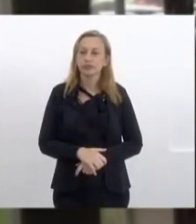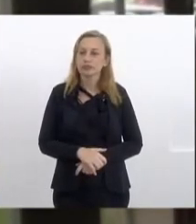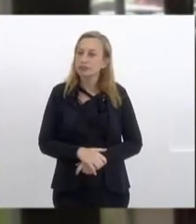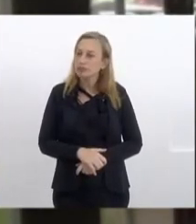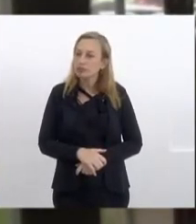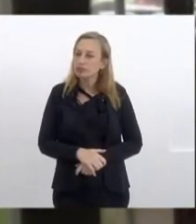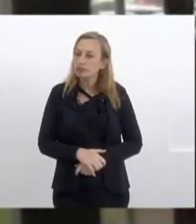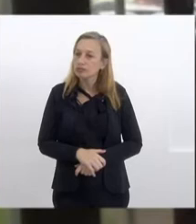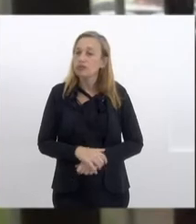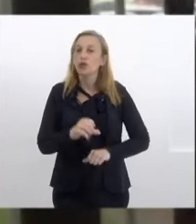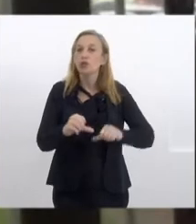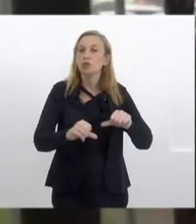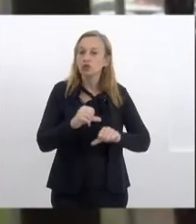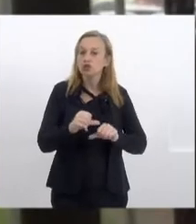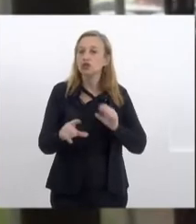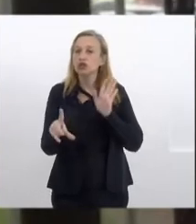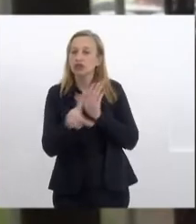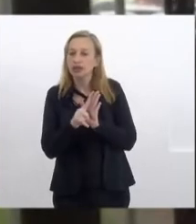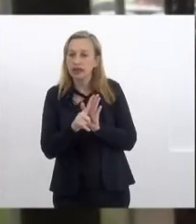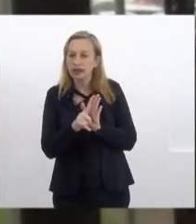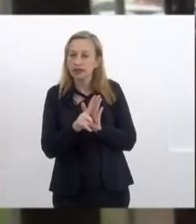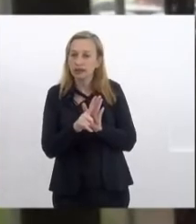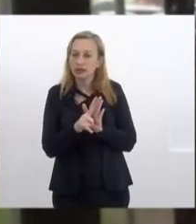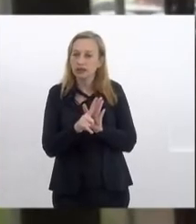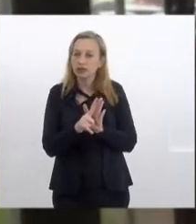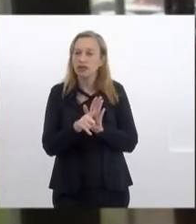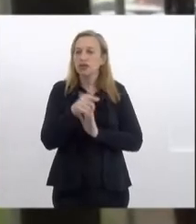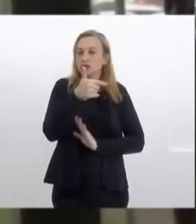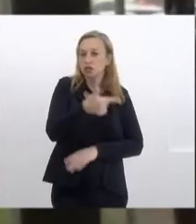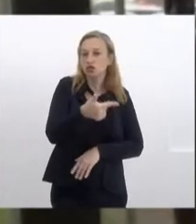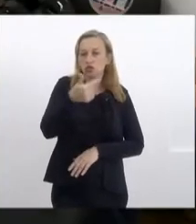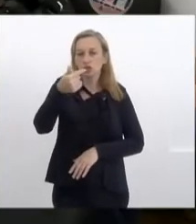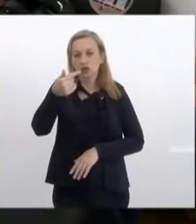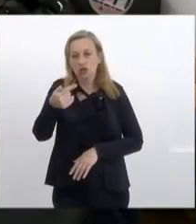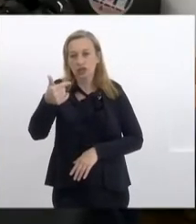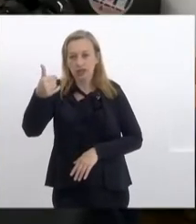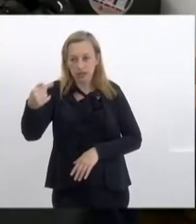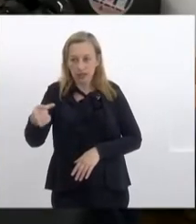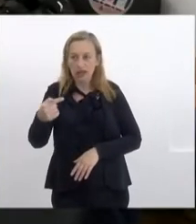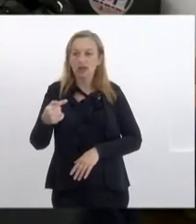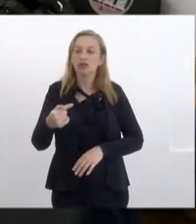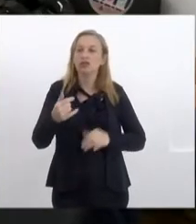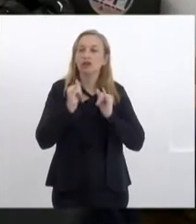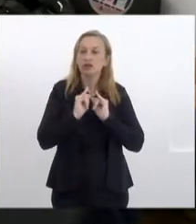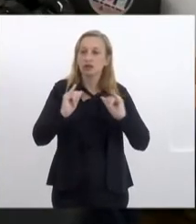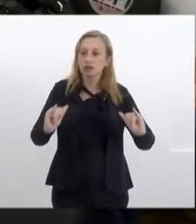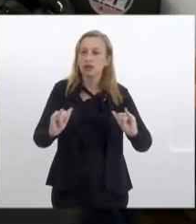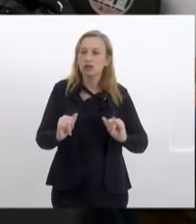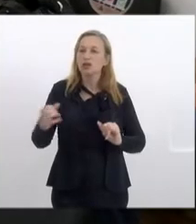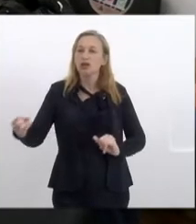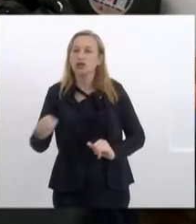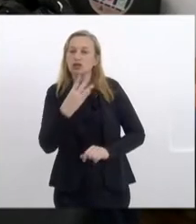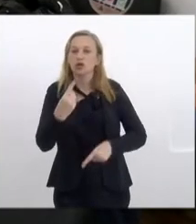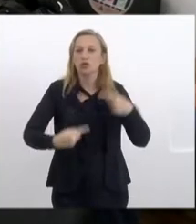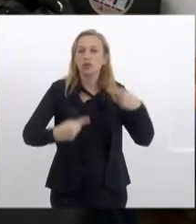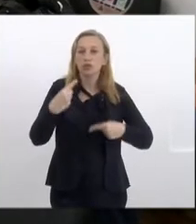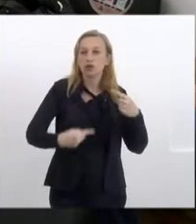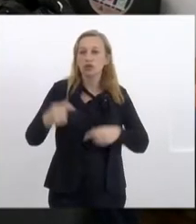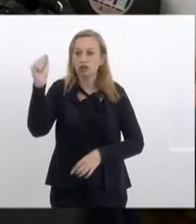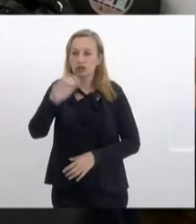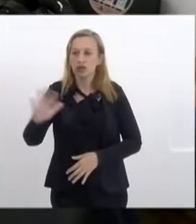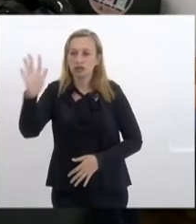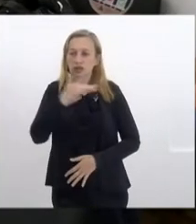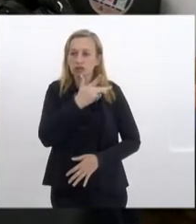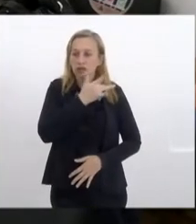às mudanças legislativas, em 2017, né, foi publicada a nova Política Nacional de